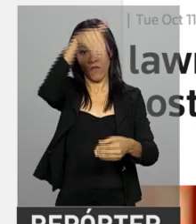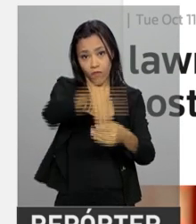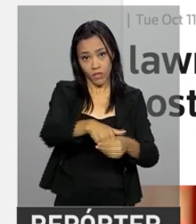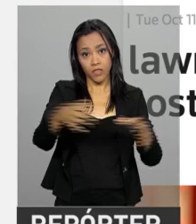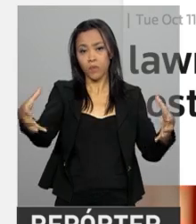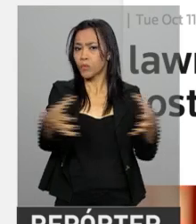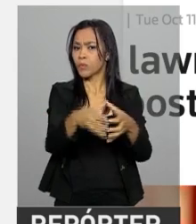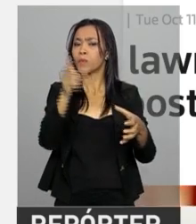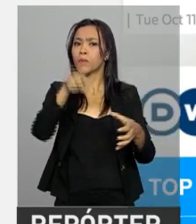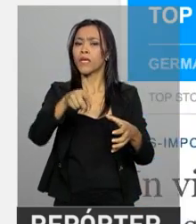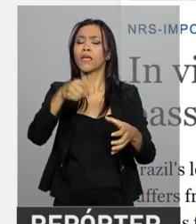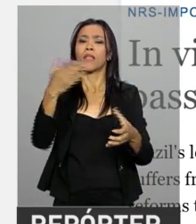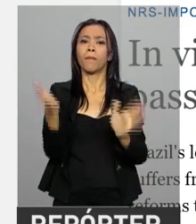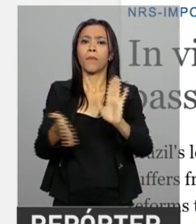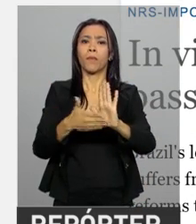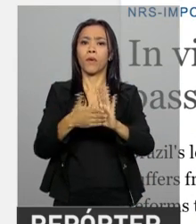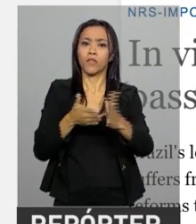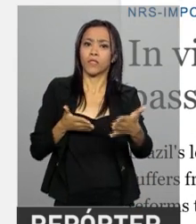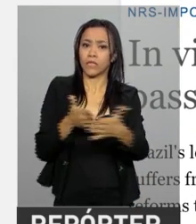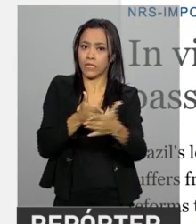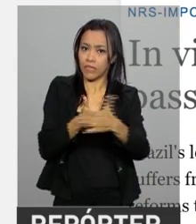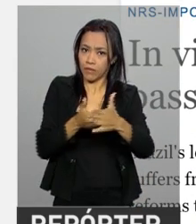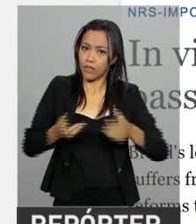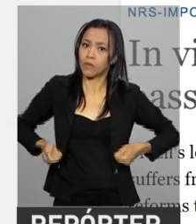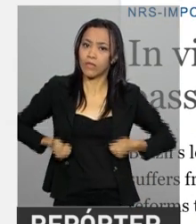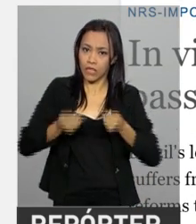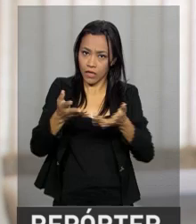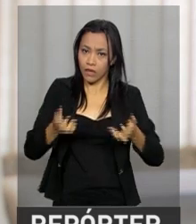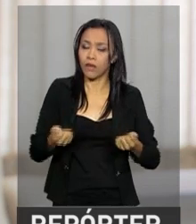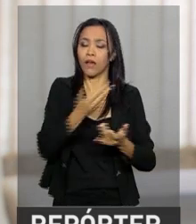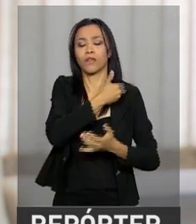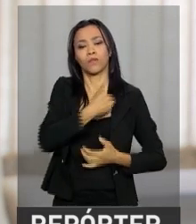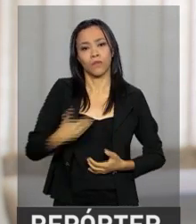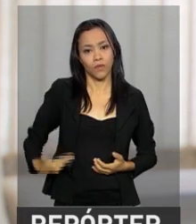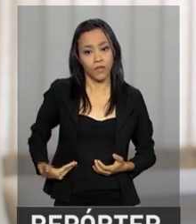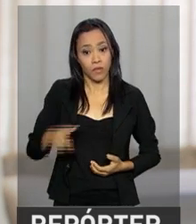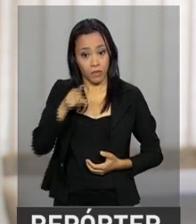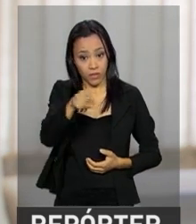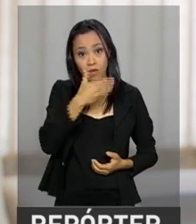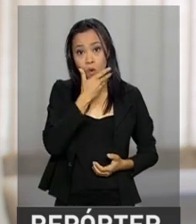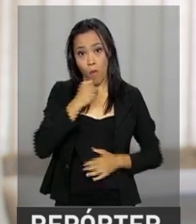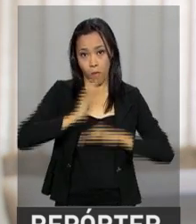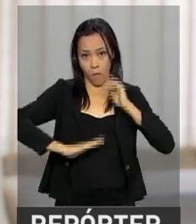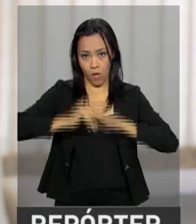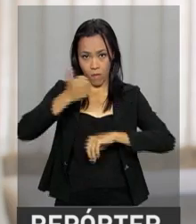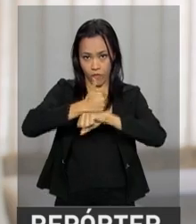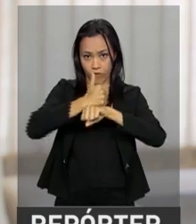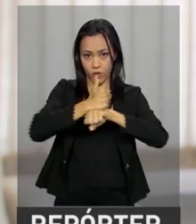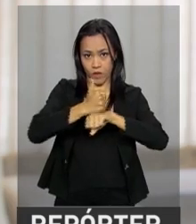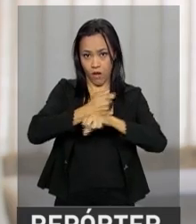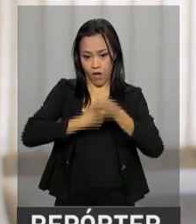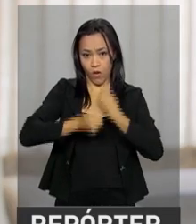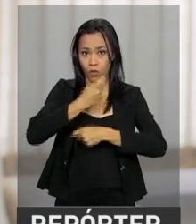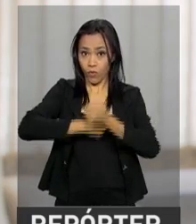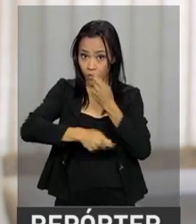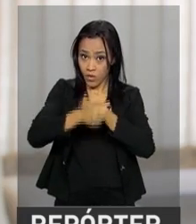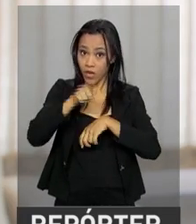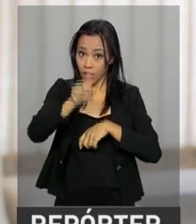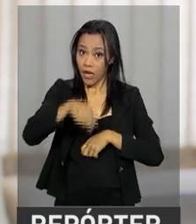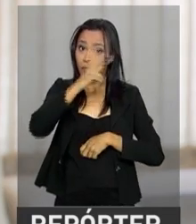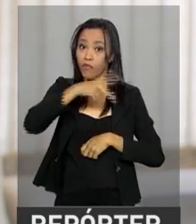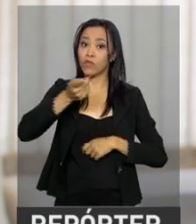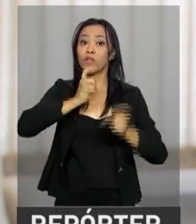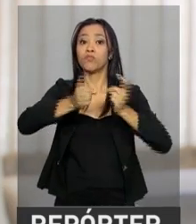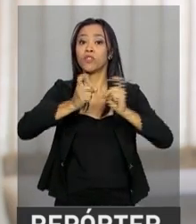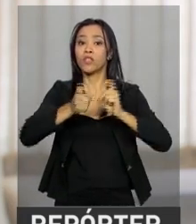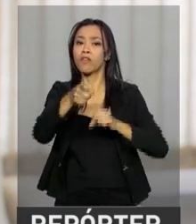da proposta que estabelece um teto para os gastos públicos. Para este economista, que é professor da Escola Nacional de Administração